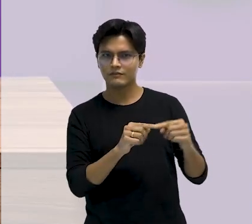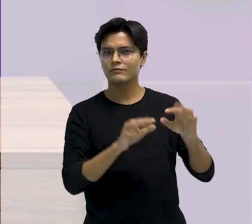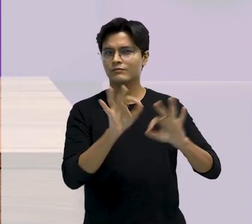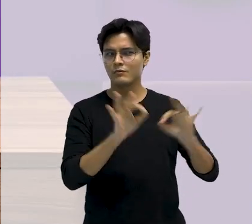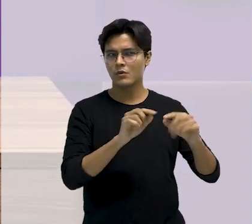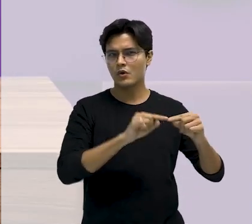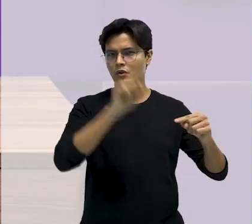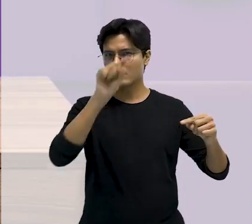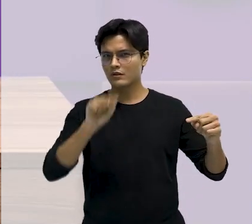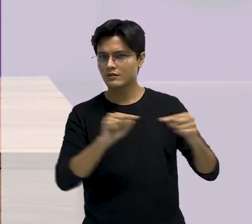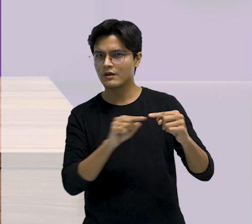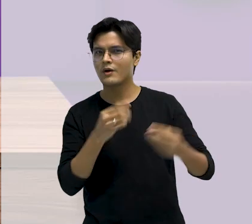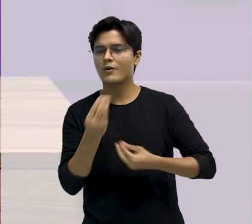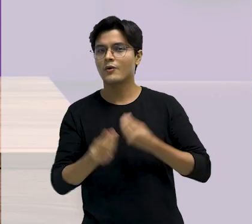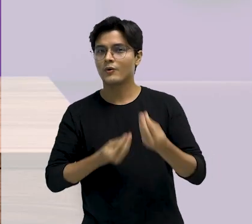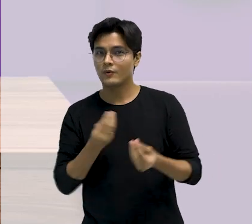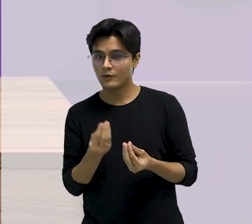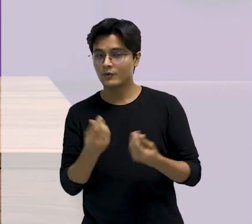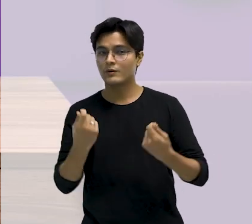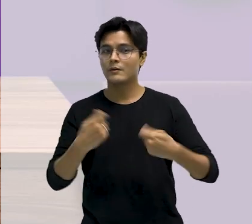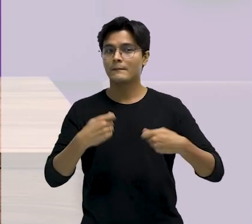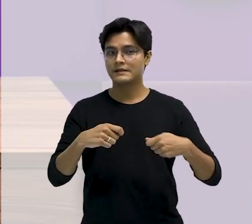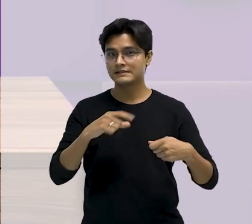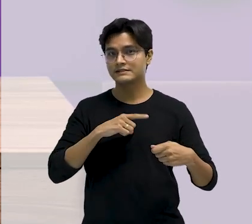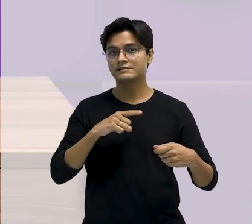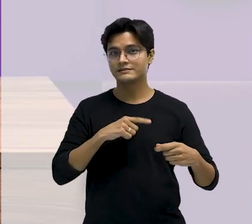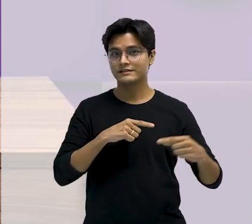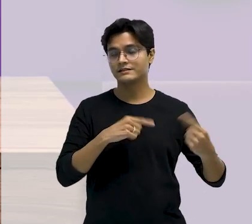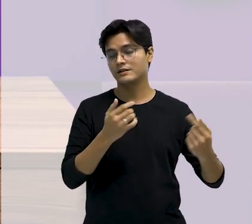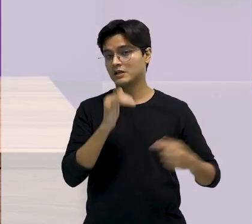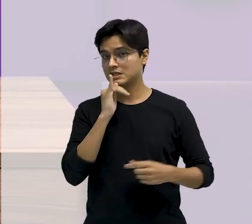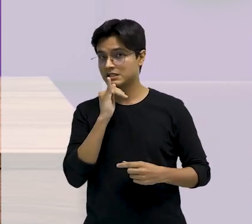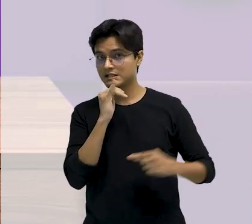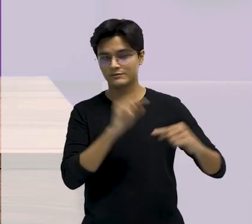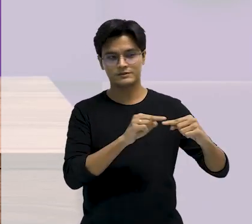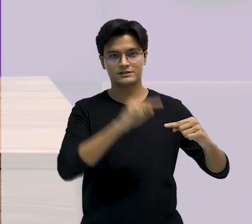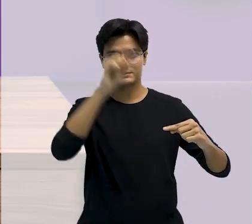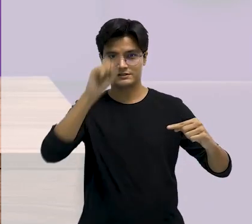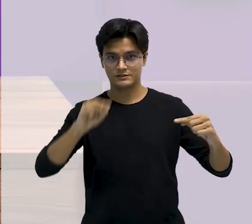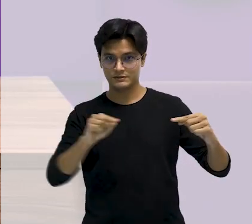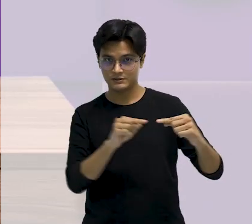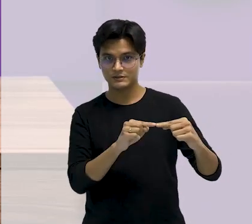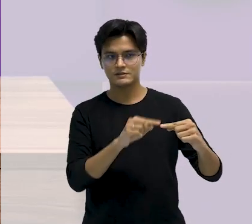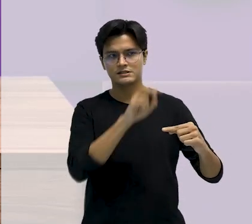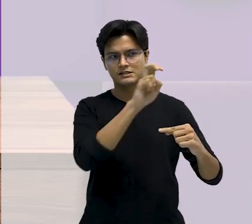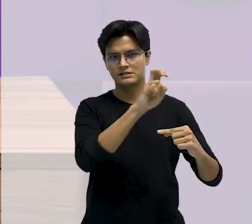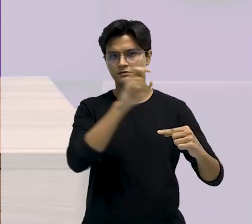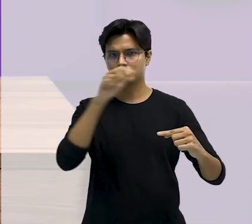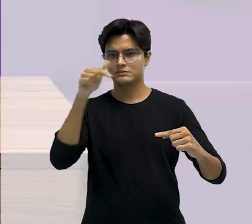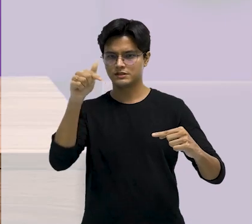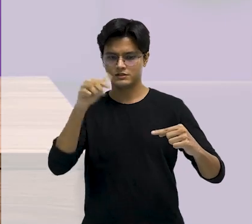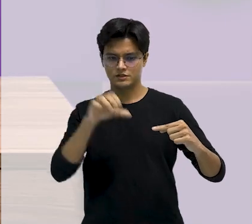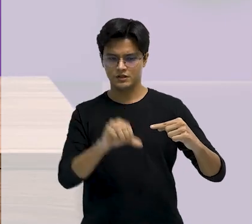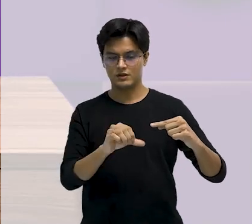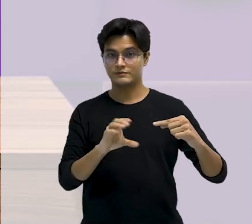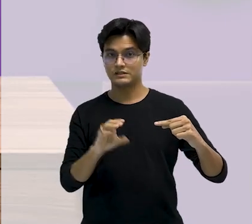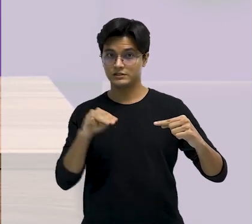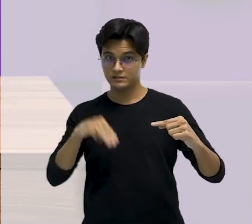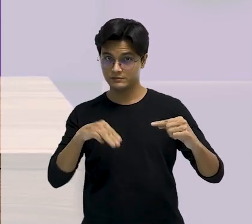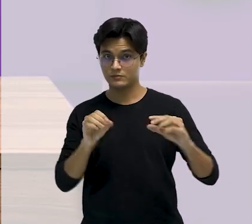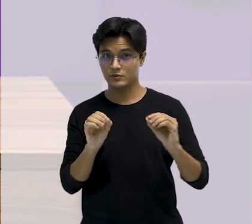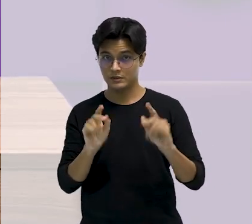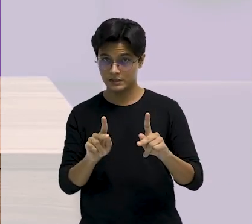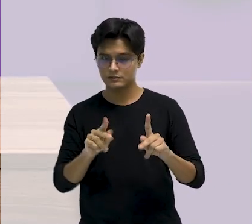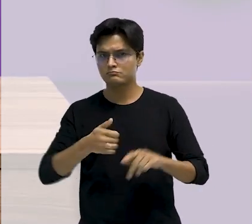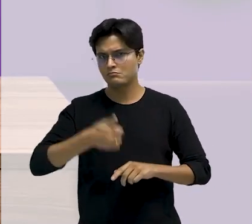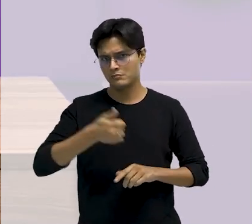pegar um triângulo com lados iguais a 5, 7 e 9 centímetros, ok? O primeiro passo, então, é o seguinte. A